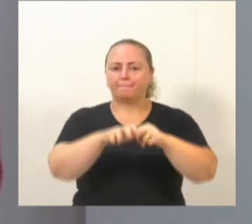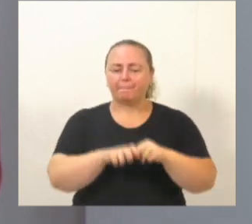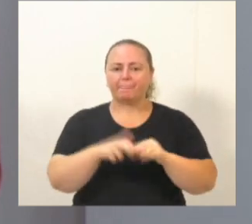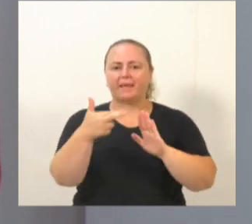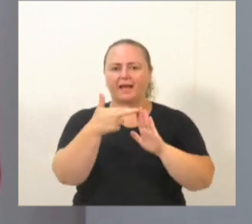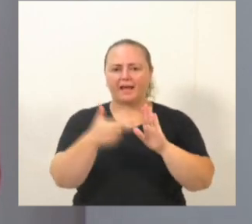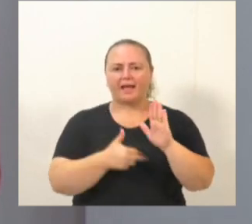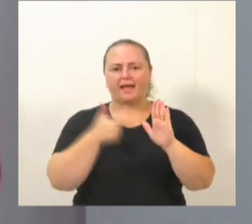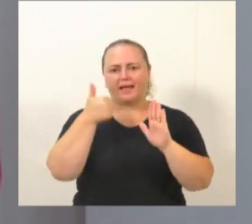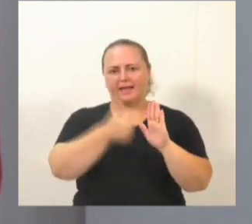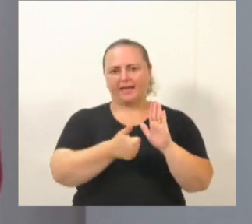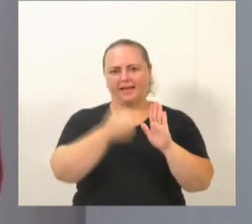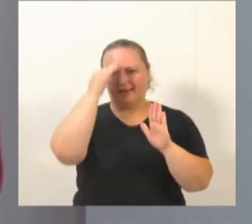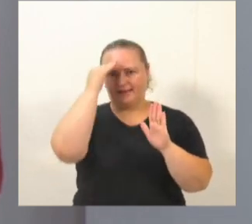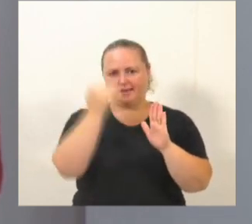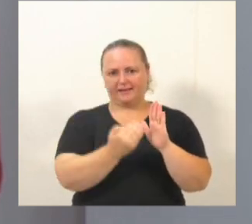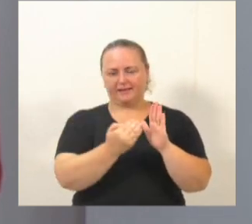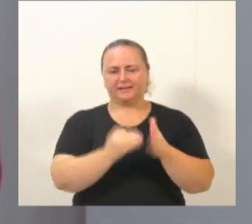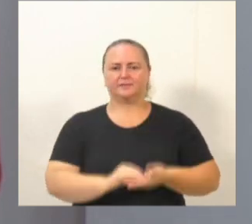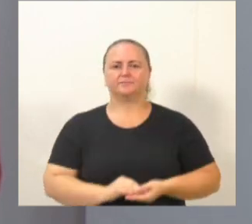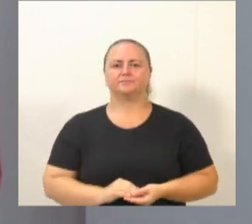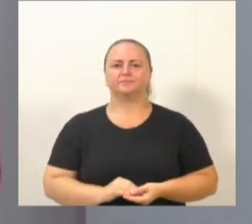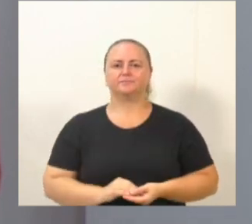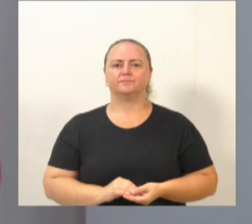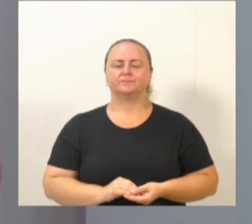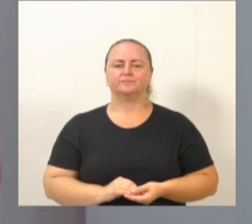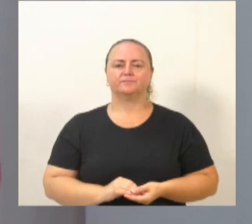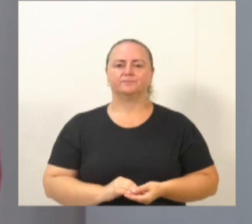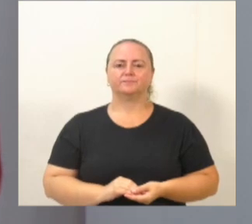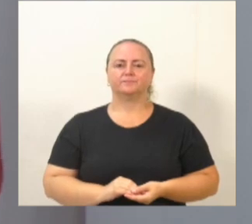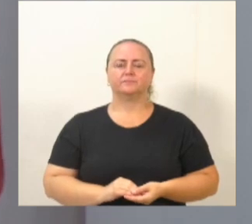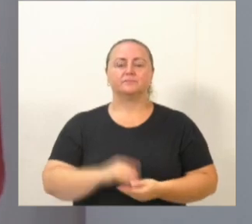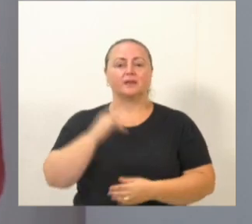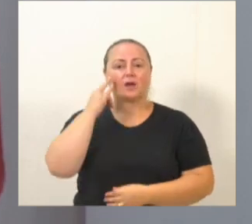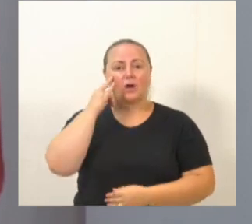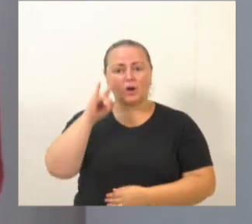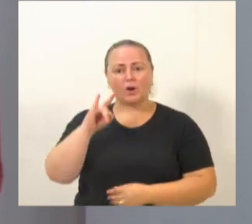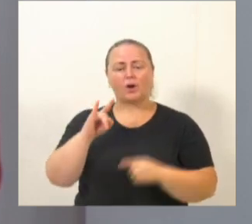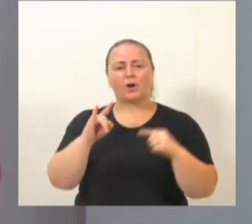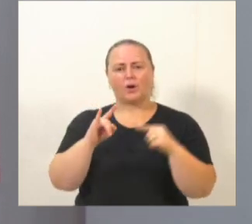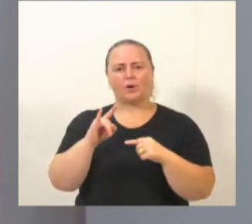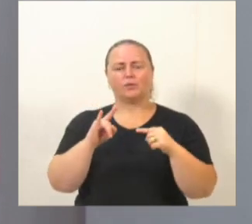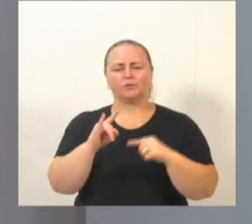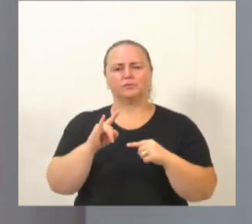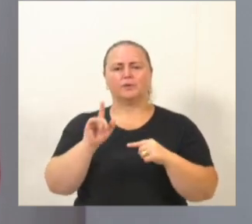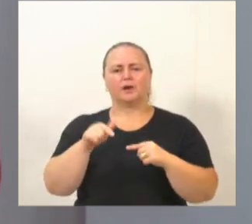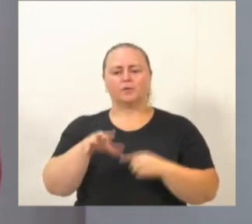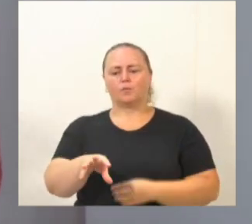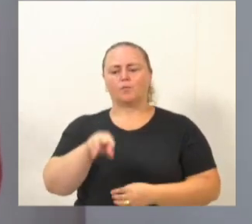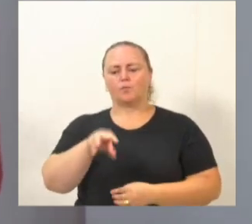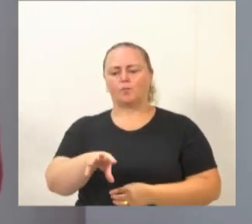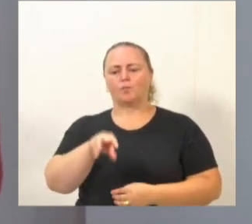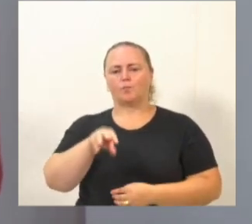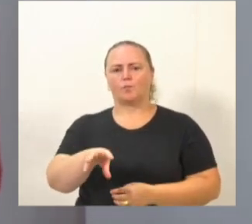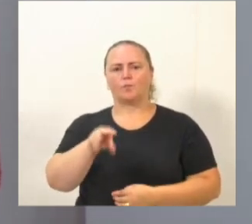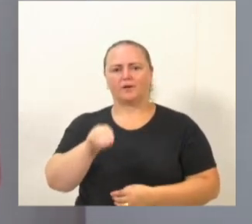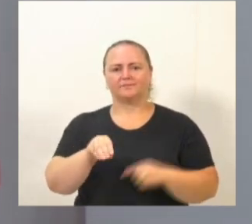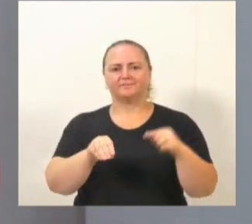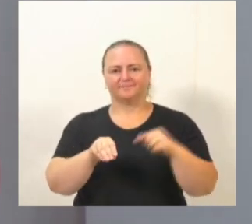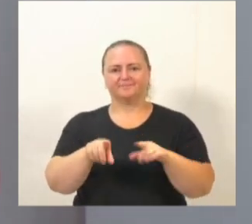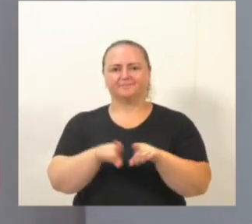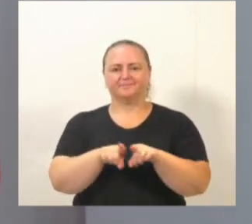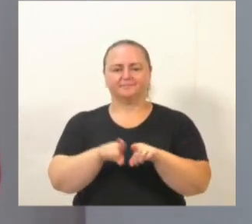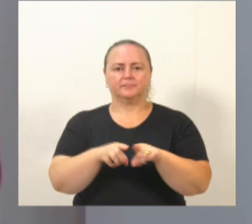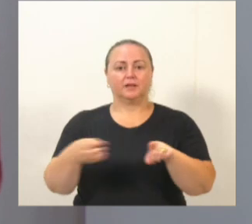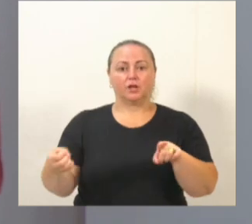segue. Acho que, por último, a questão que o senhor disse das bombas, aí acho que também não é muito novidade